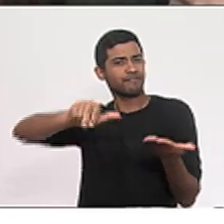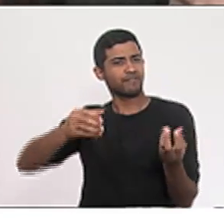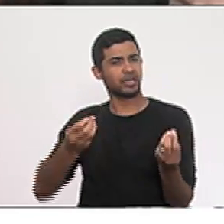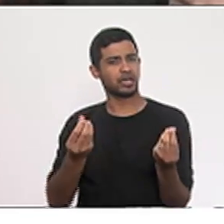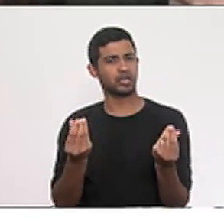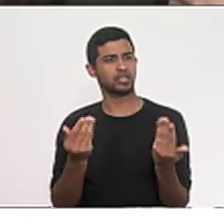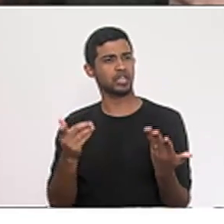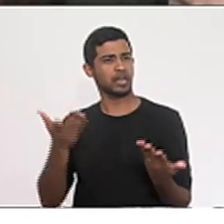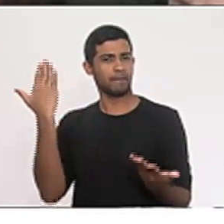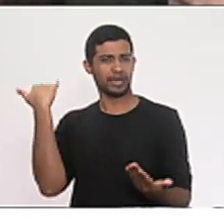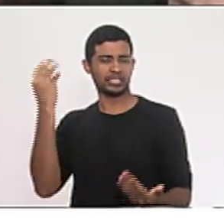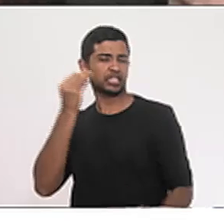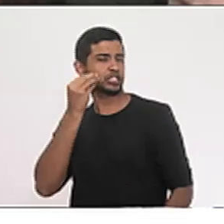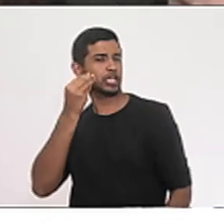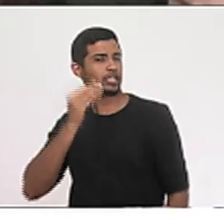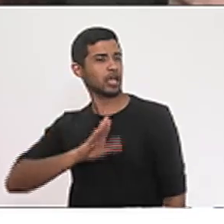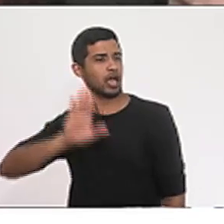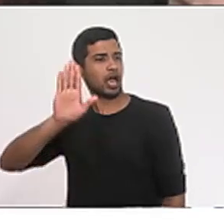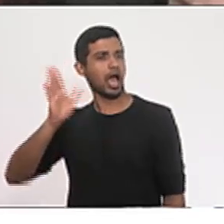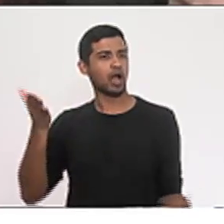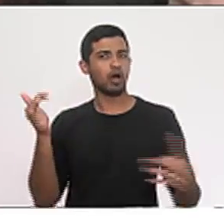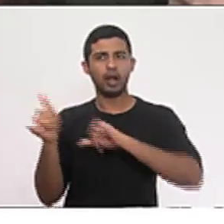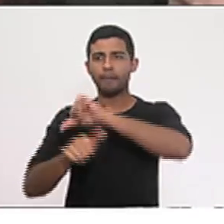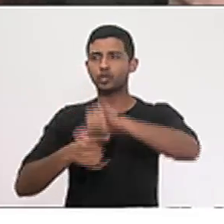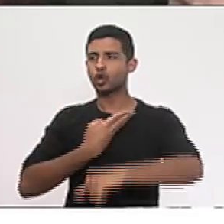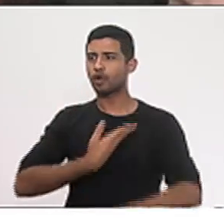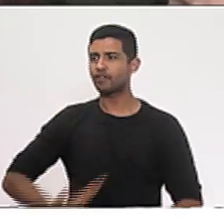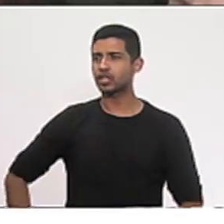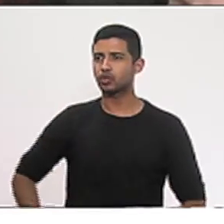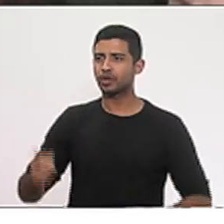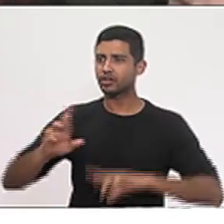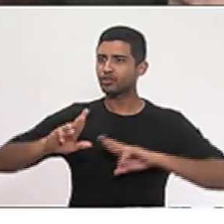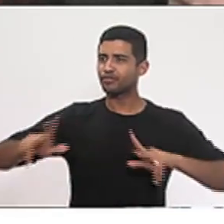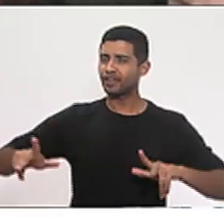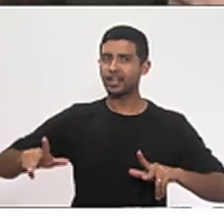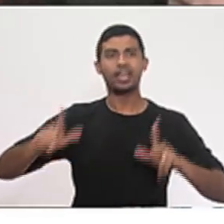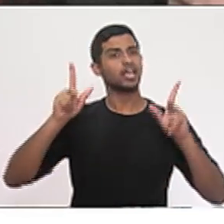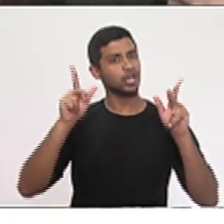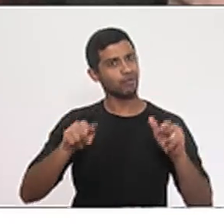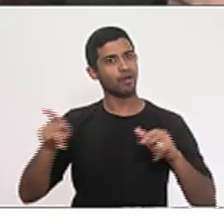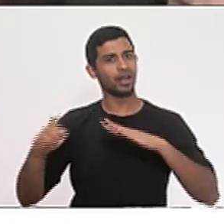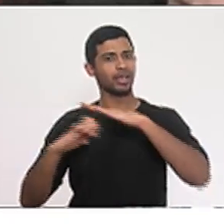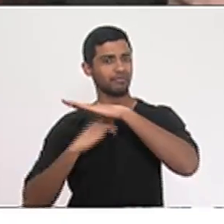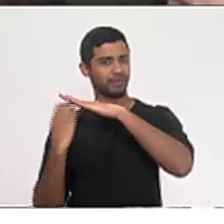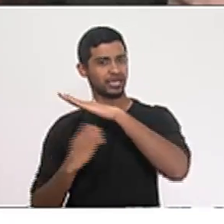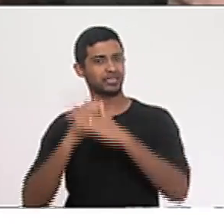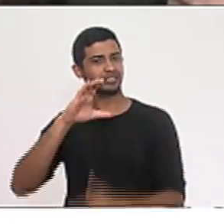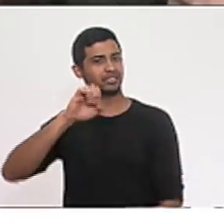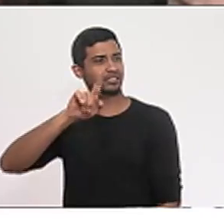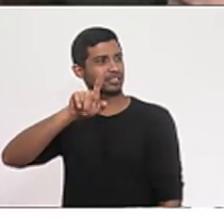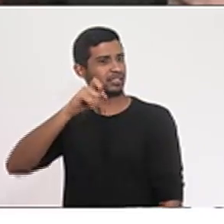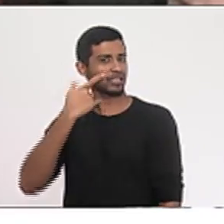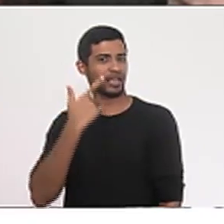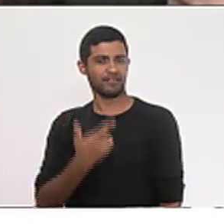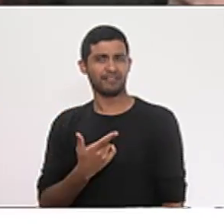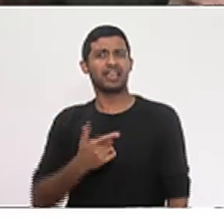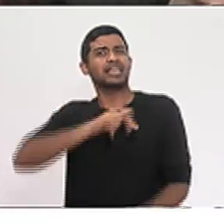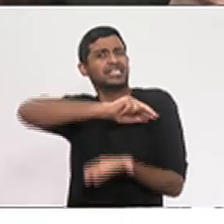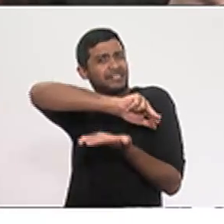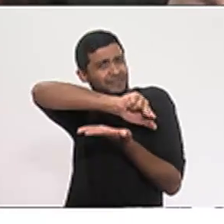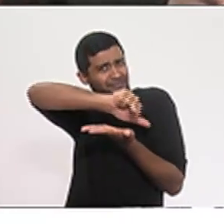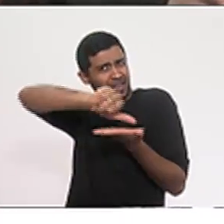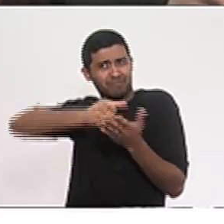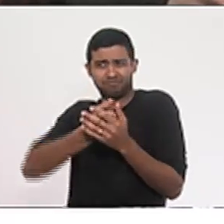como candidato, outras coisas as posições como governador. E com a SEDAI não é diferente. Falo isso para chegar à SEDAI. Inúmeras